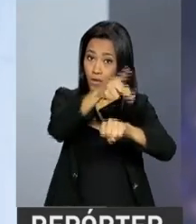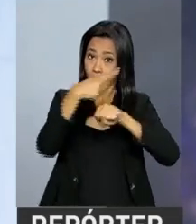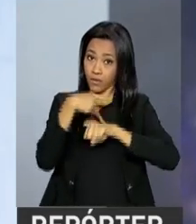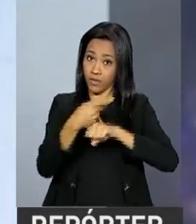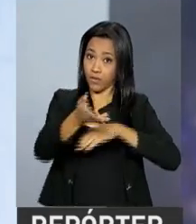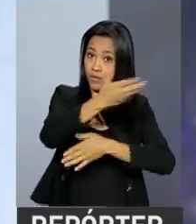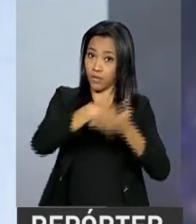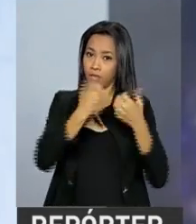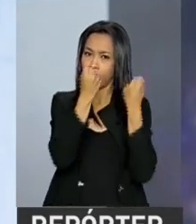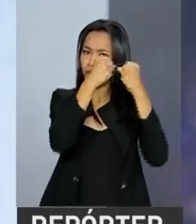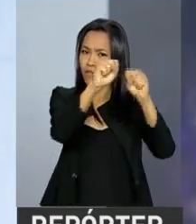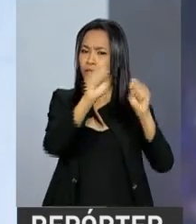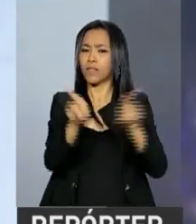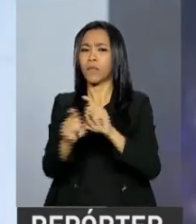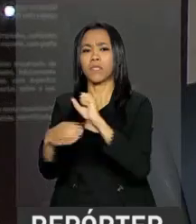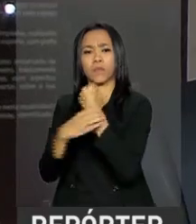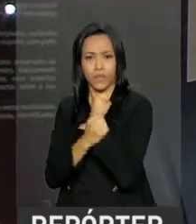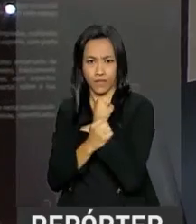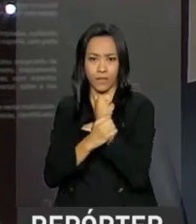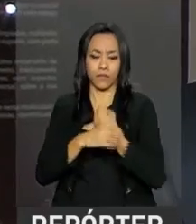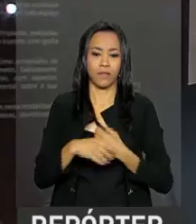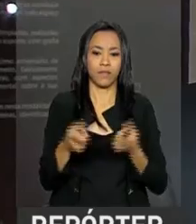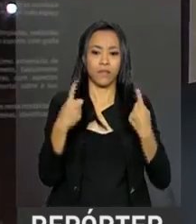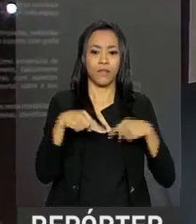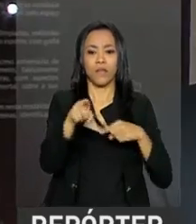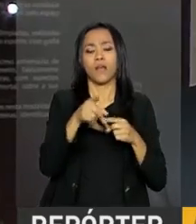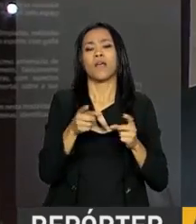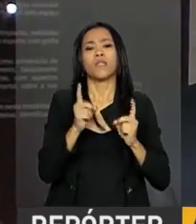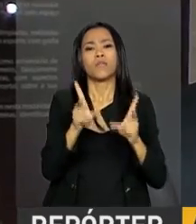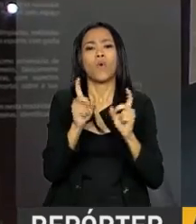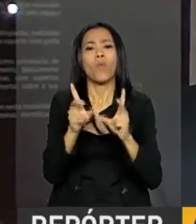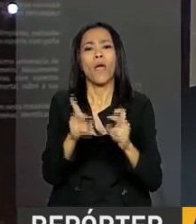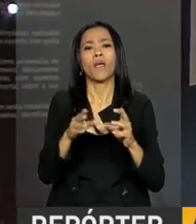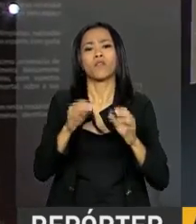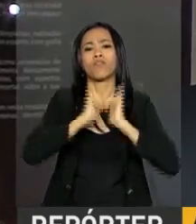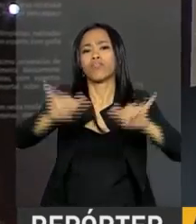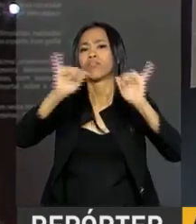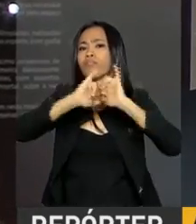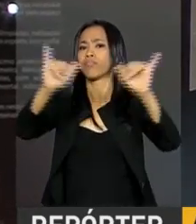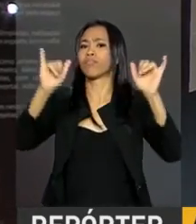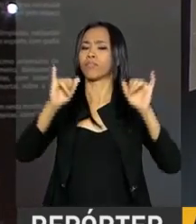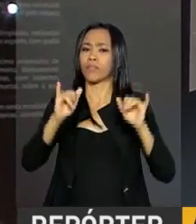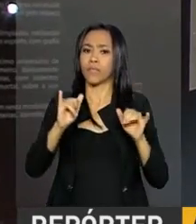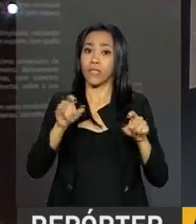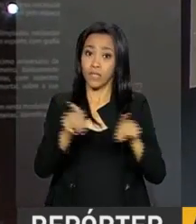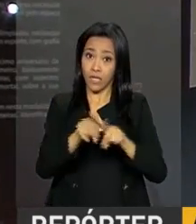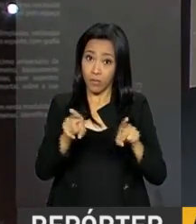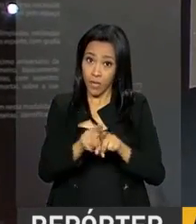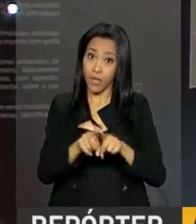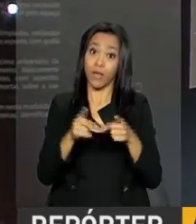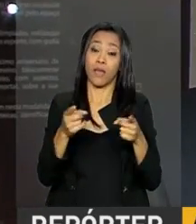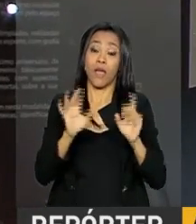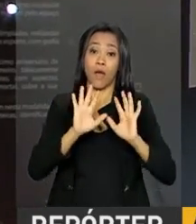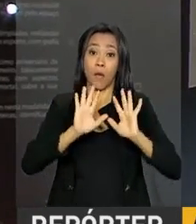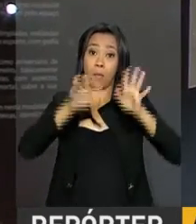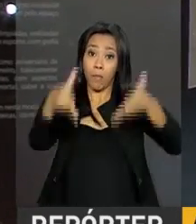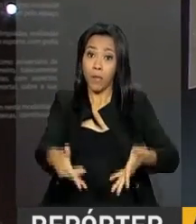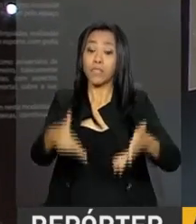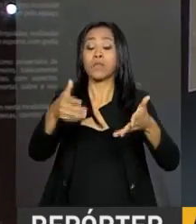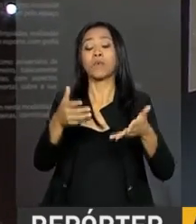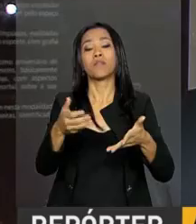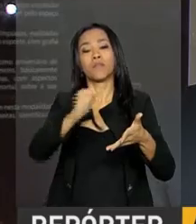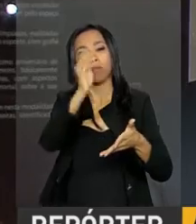na área de defesa e segurança. Desenvolver o comércio exterior, presença do Brasil de todos os